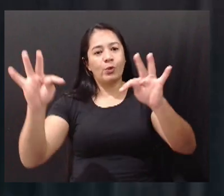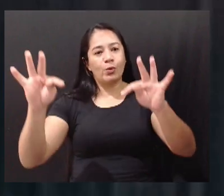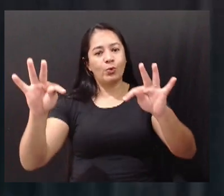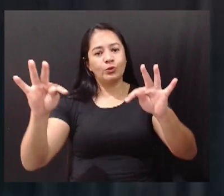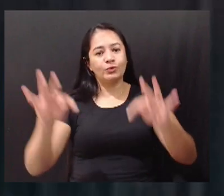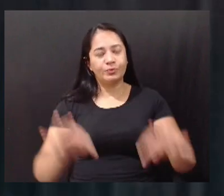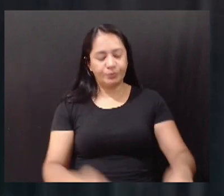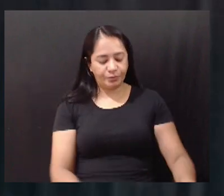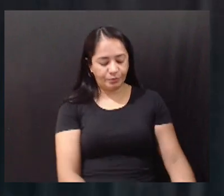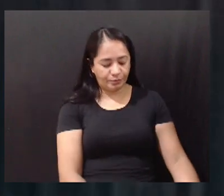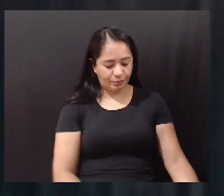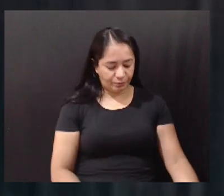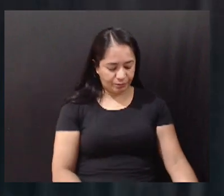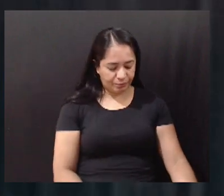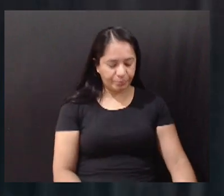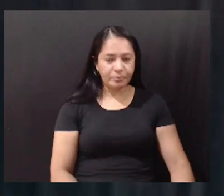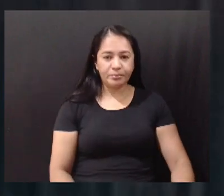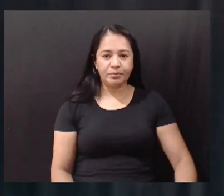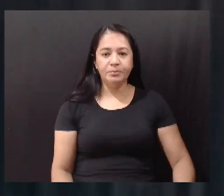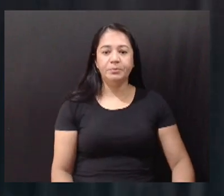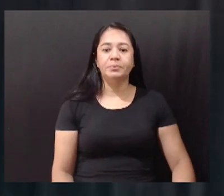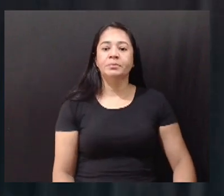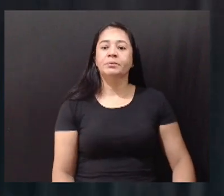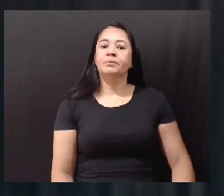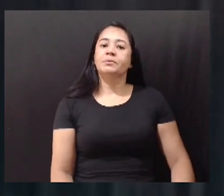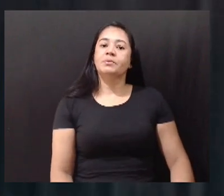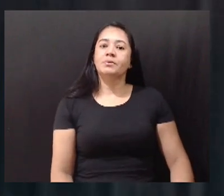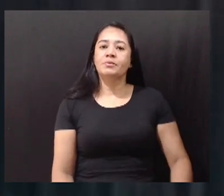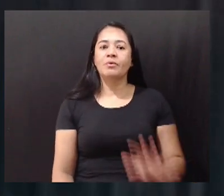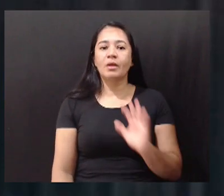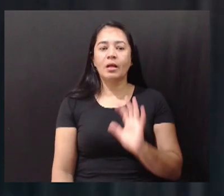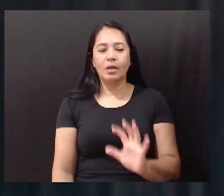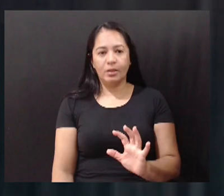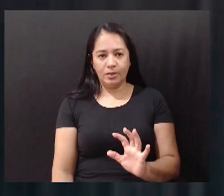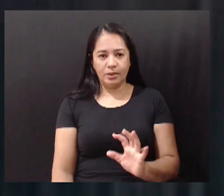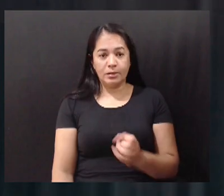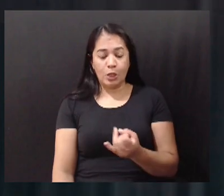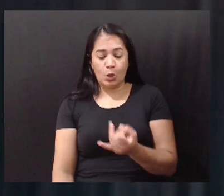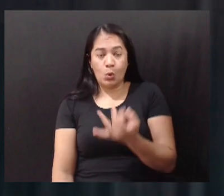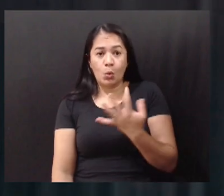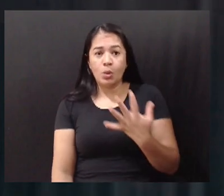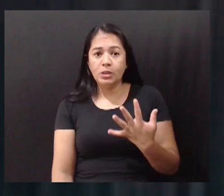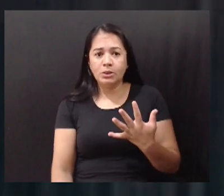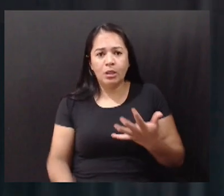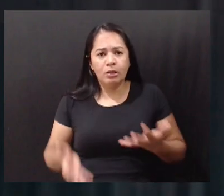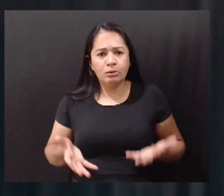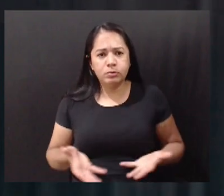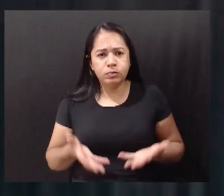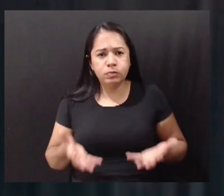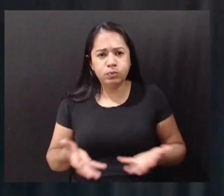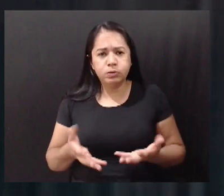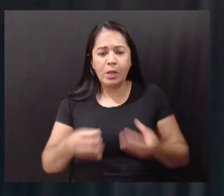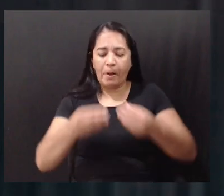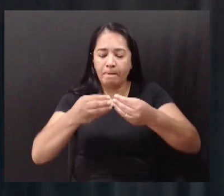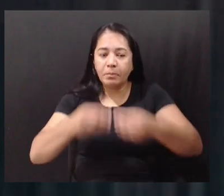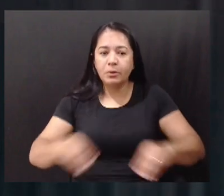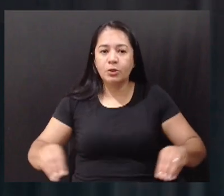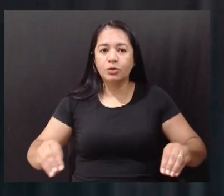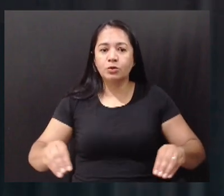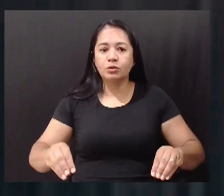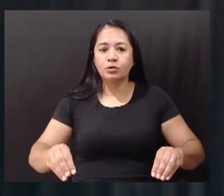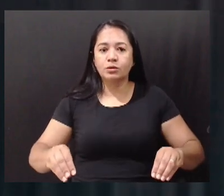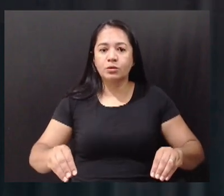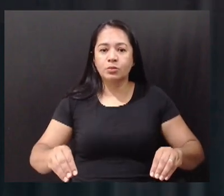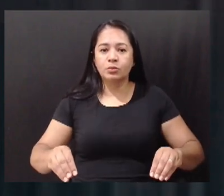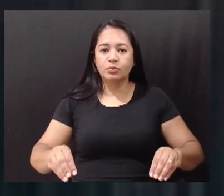em nós, né? Então, esse excesso realmente de estímulo que acaba causando um quadro de